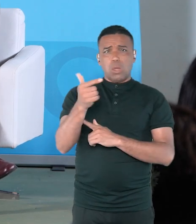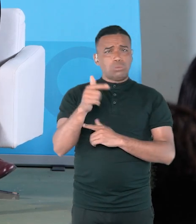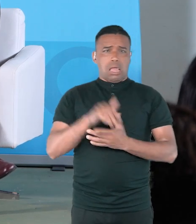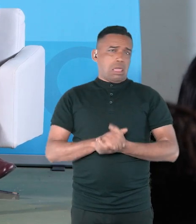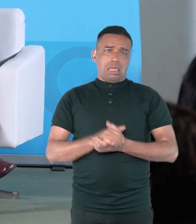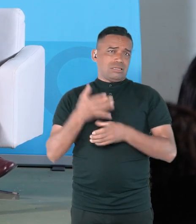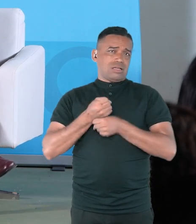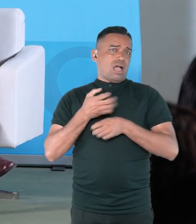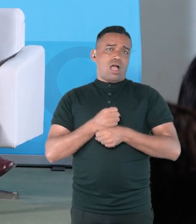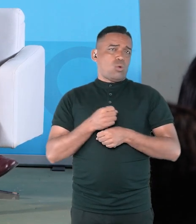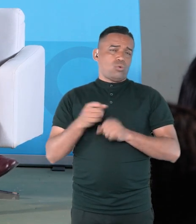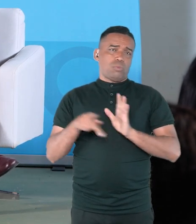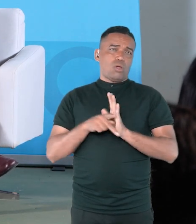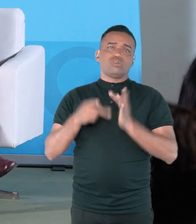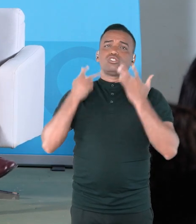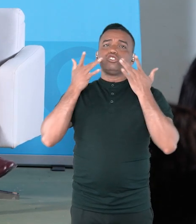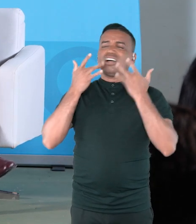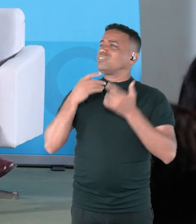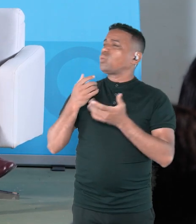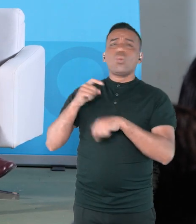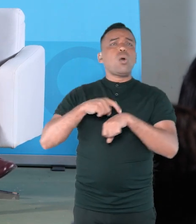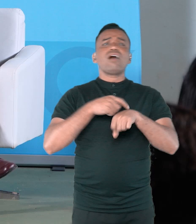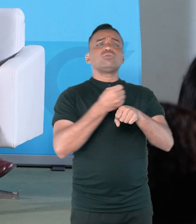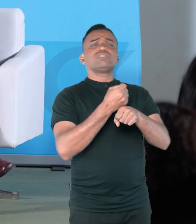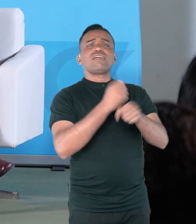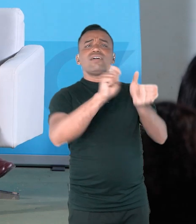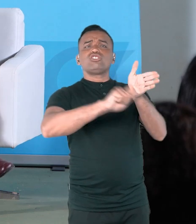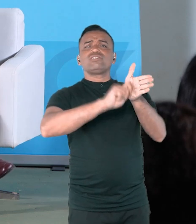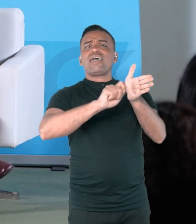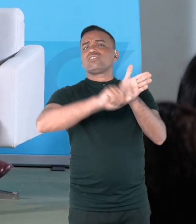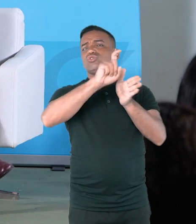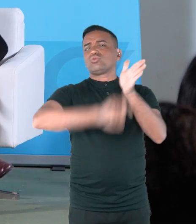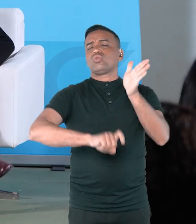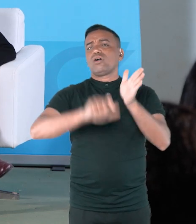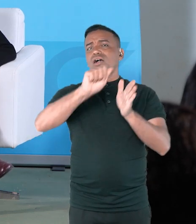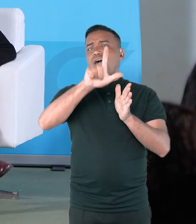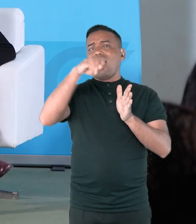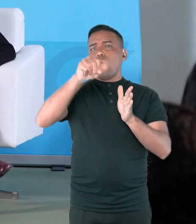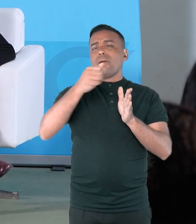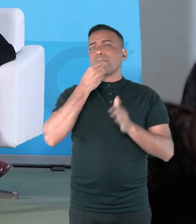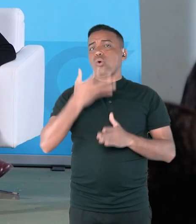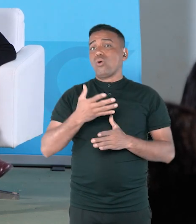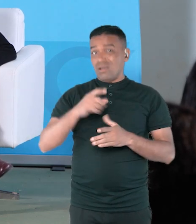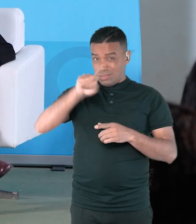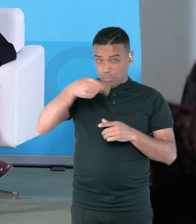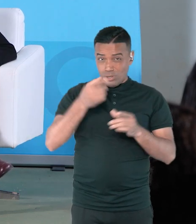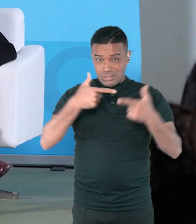Não existe esse número para Brecht. Quando ele escreveu Alma Boa? Alma Boa, eu 40, acho que é... Depois da guerra, não